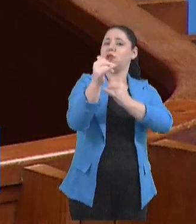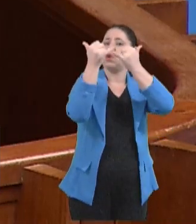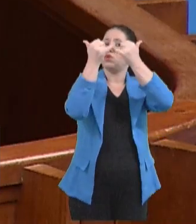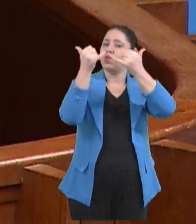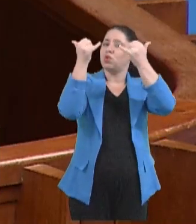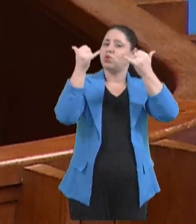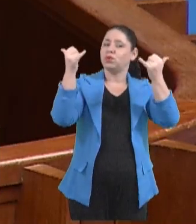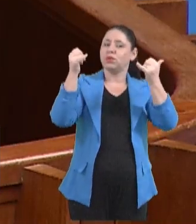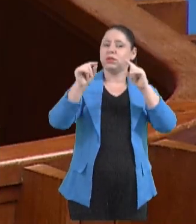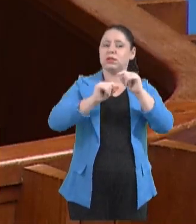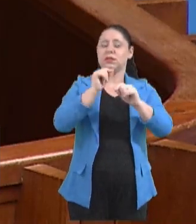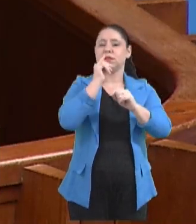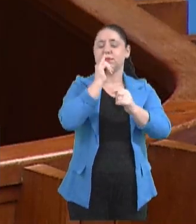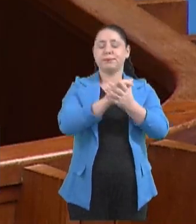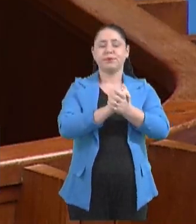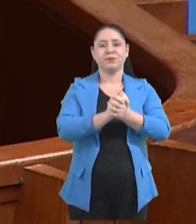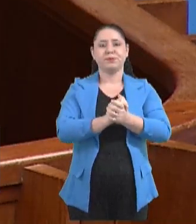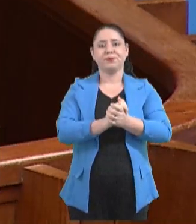ela